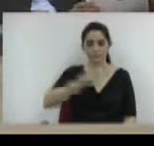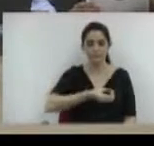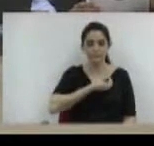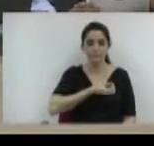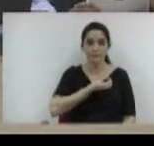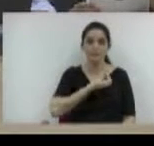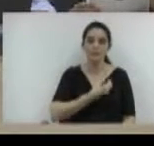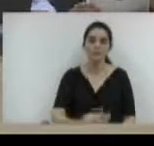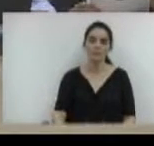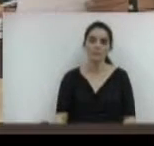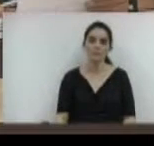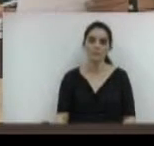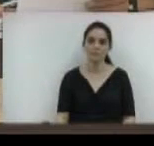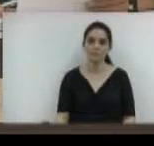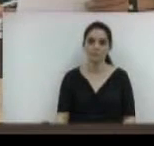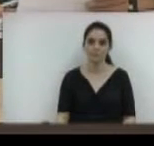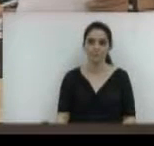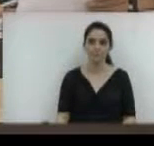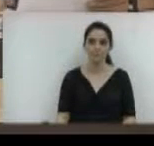em plenário.